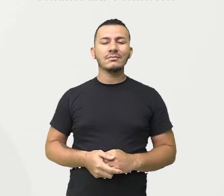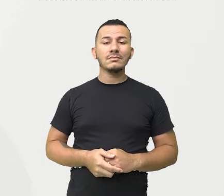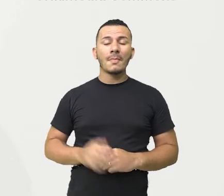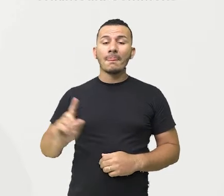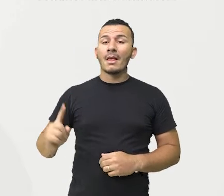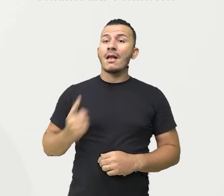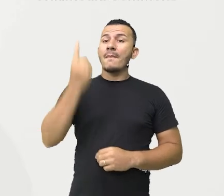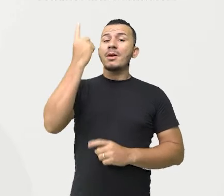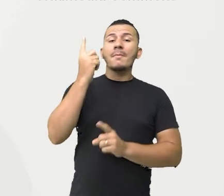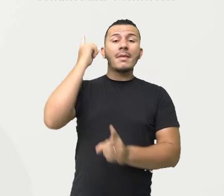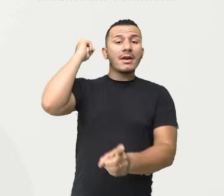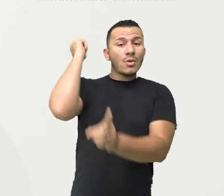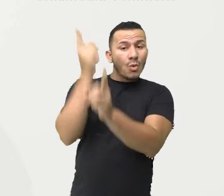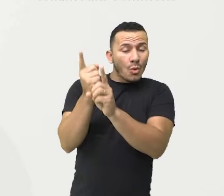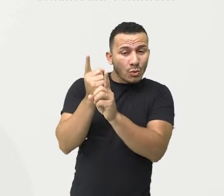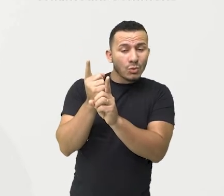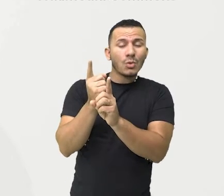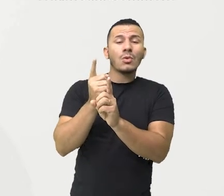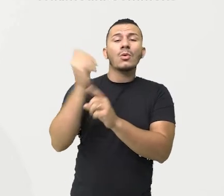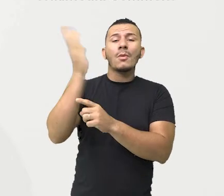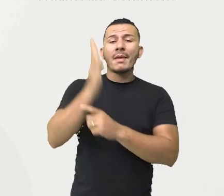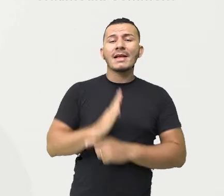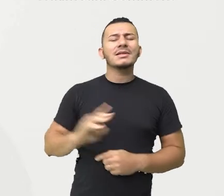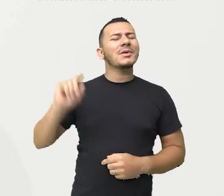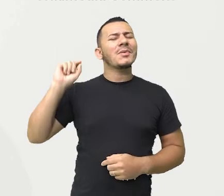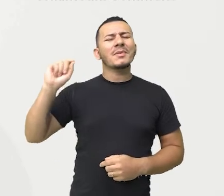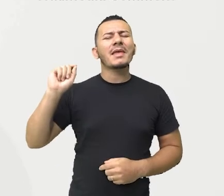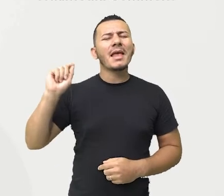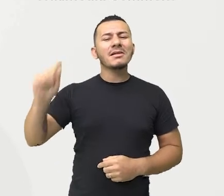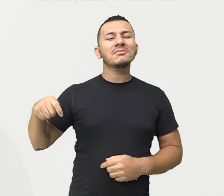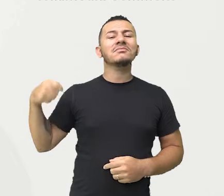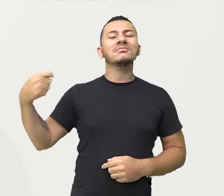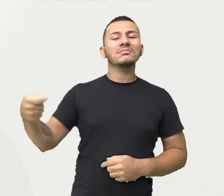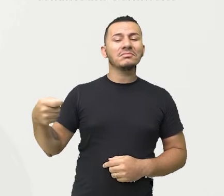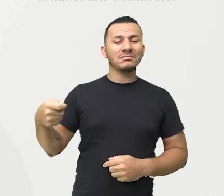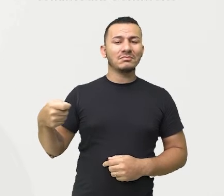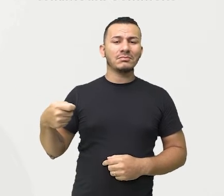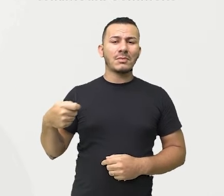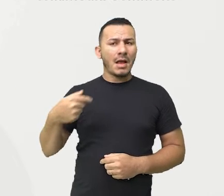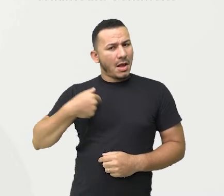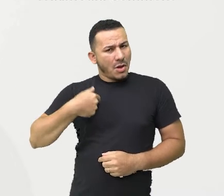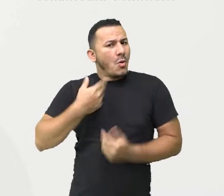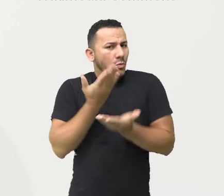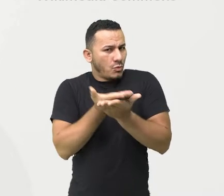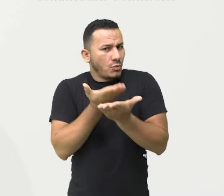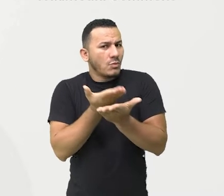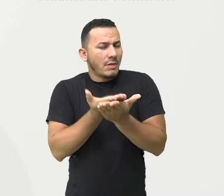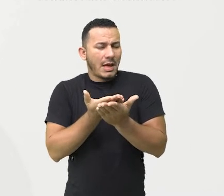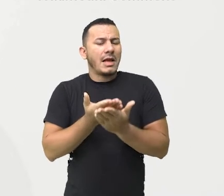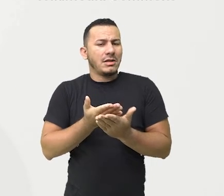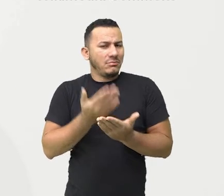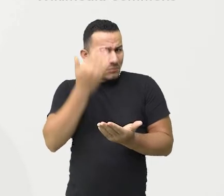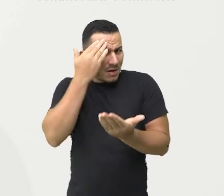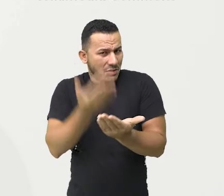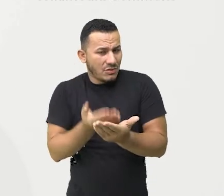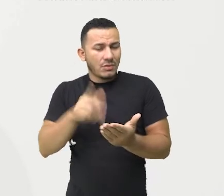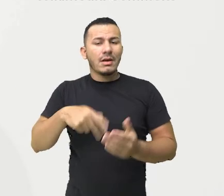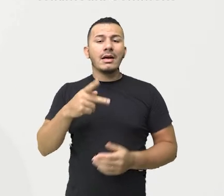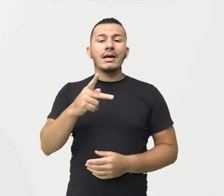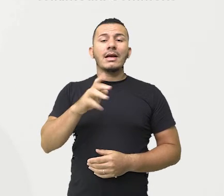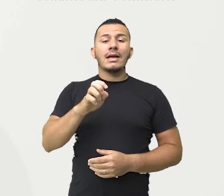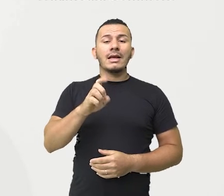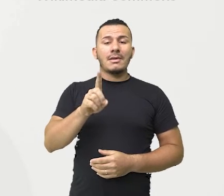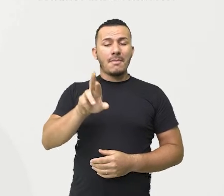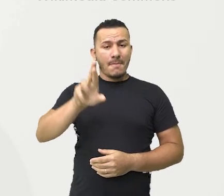Brasil, quem realmente descobriu o Brasil? Nós sempre acreditamos que foi Pedro Álvares Cabral,